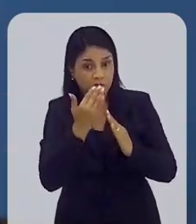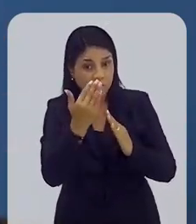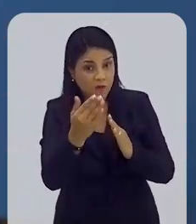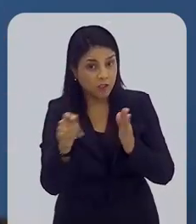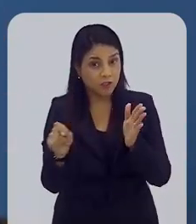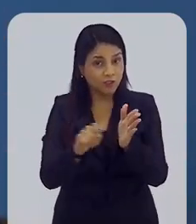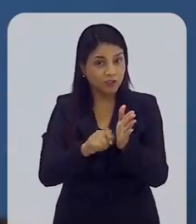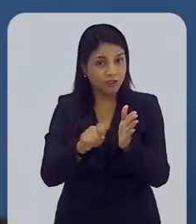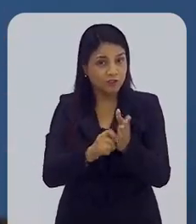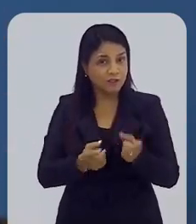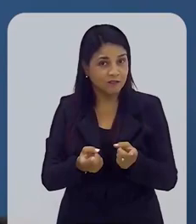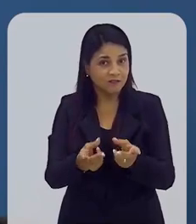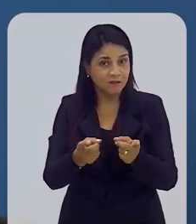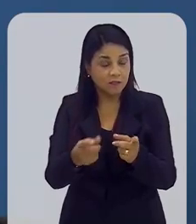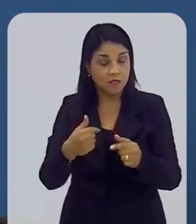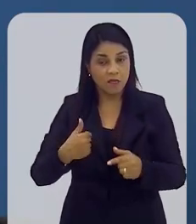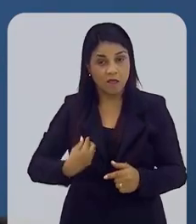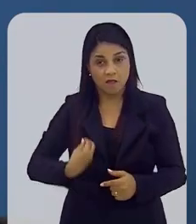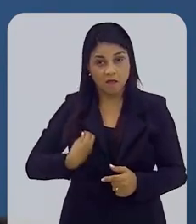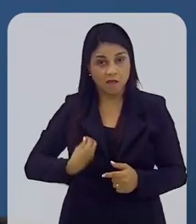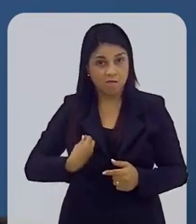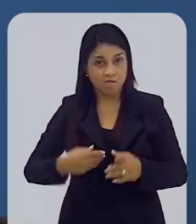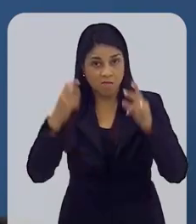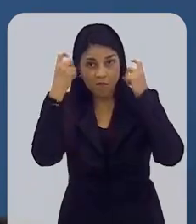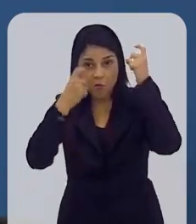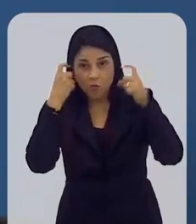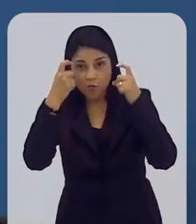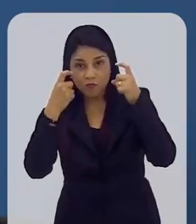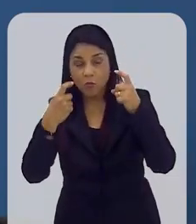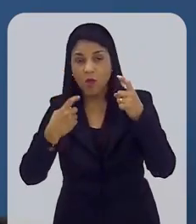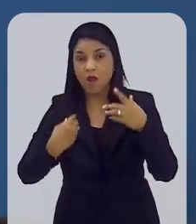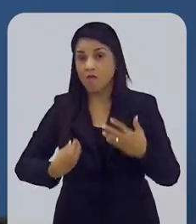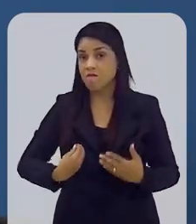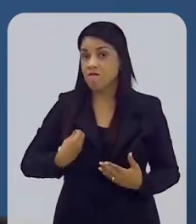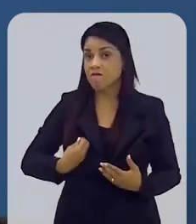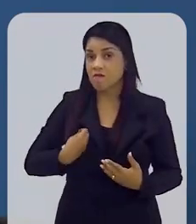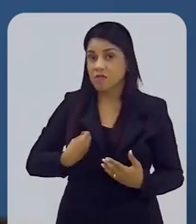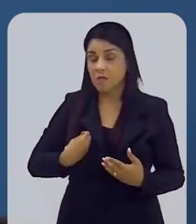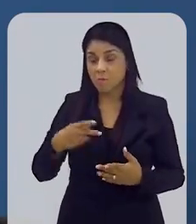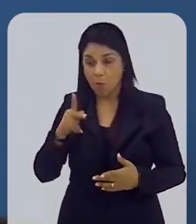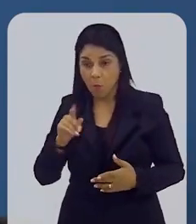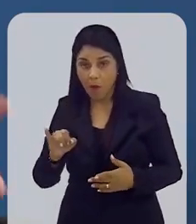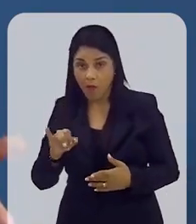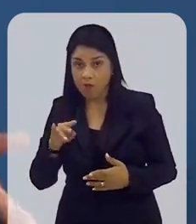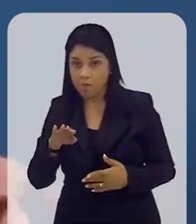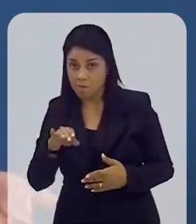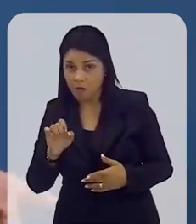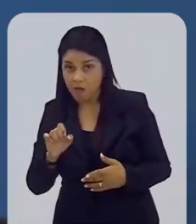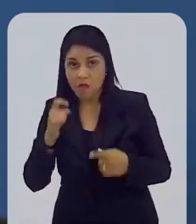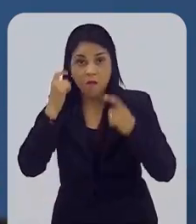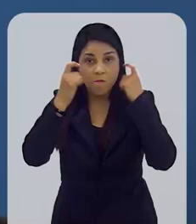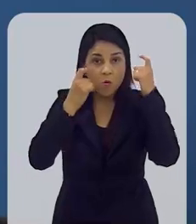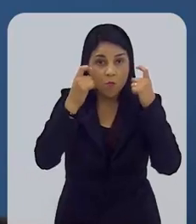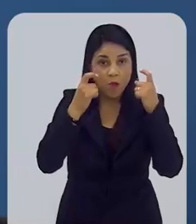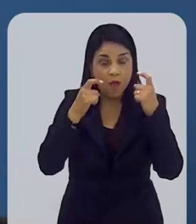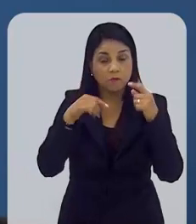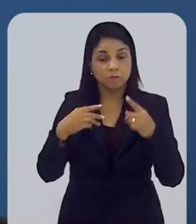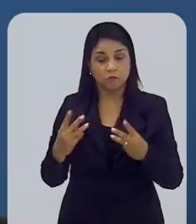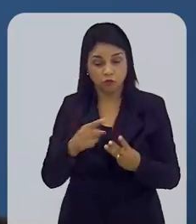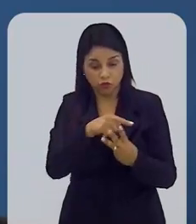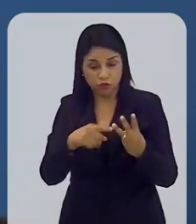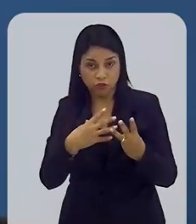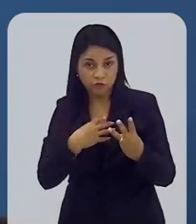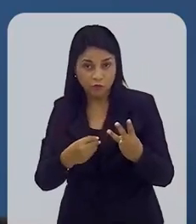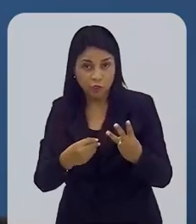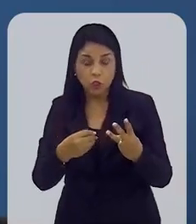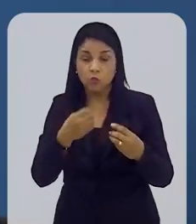fumo. A nossa preocupação era sobreviver, e não o meu pai, a preocupação dele era a gente não se envolver. Então minha mãe andava o tempo todo falando, você tem